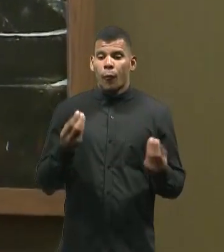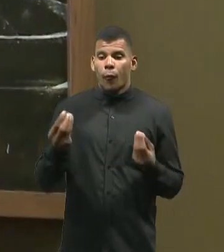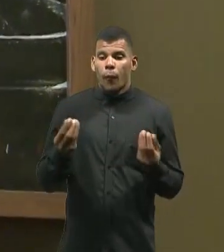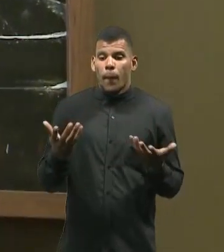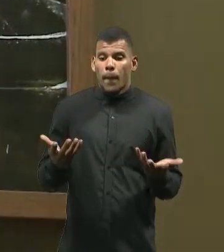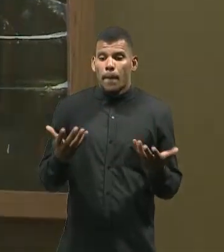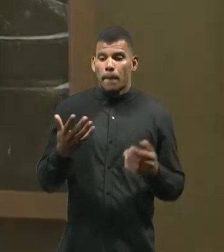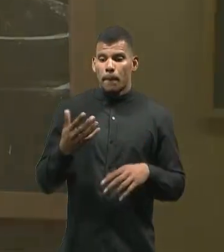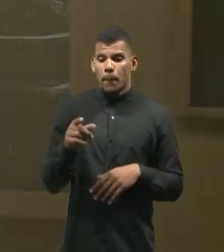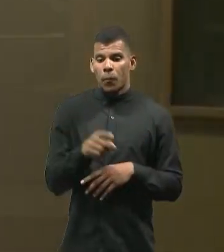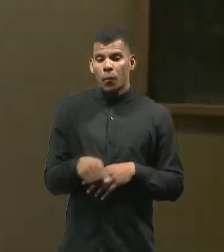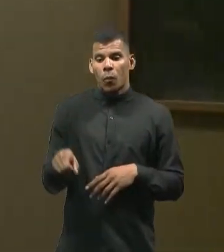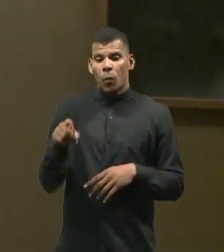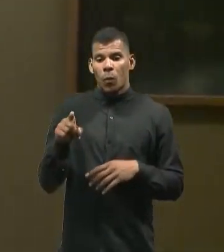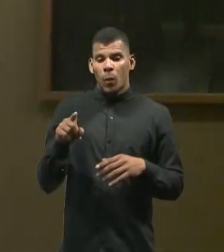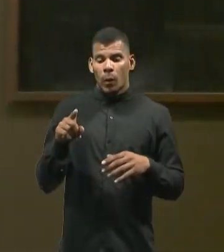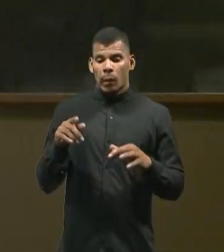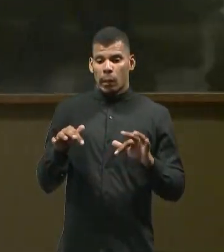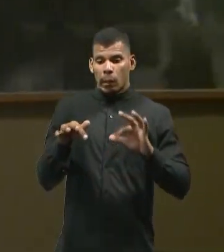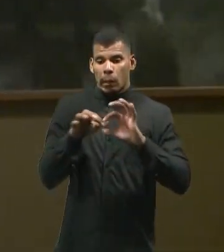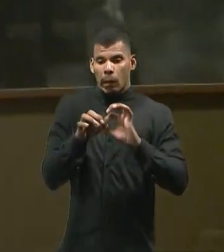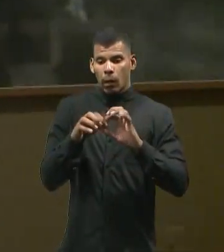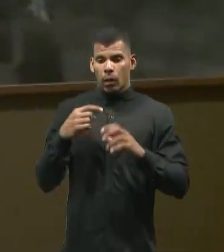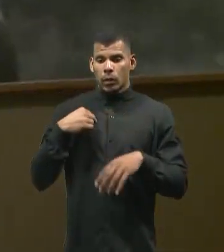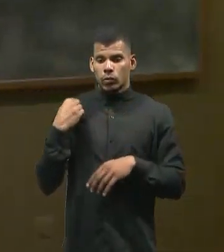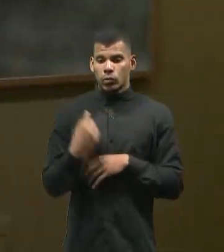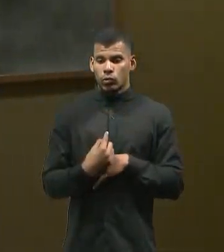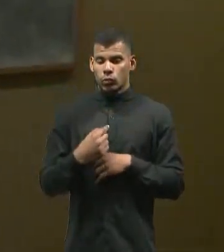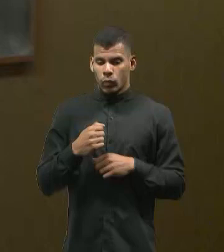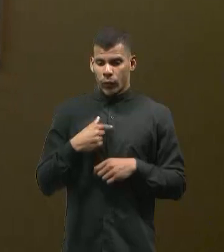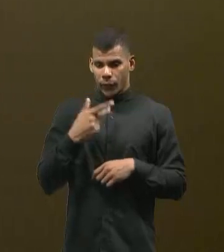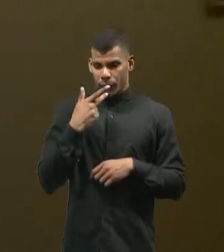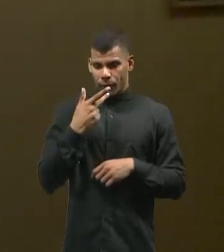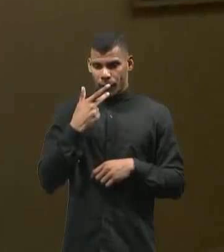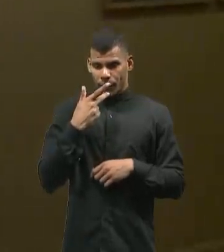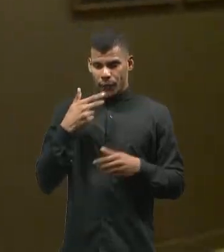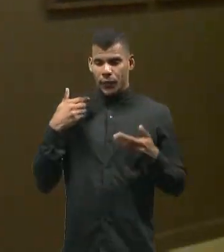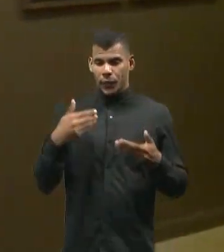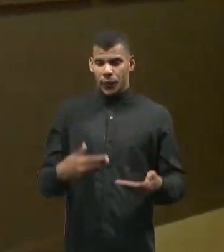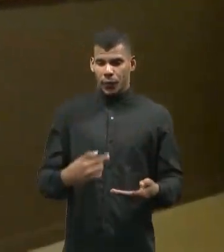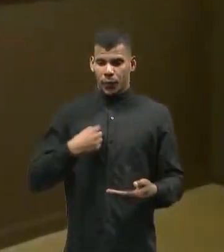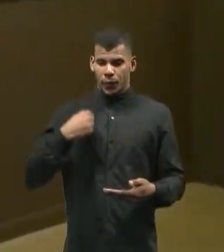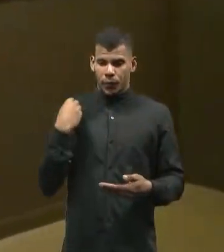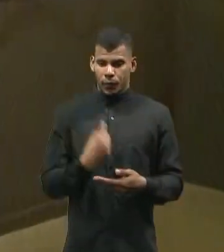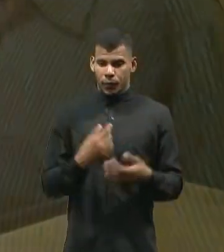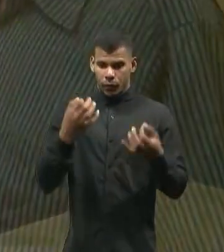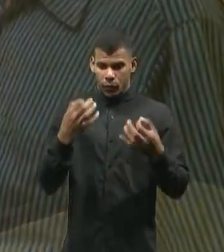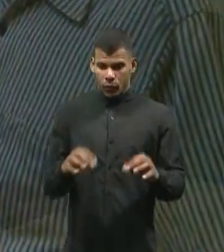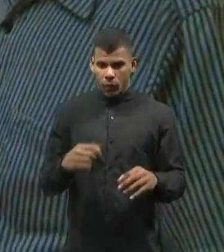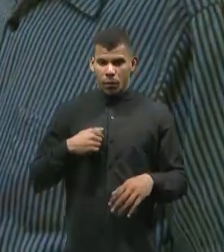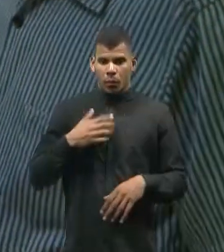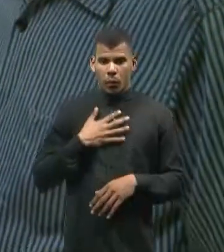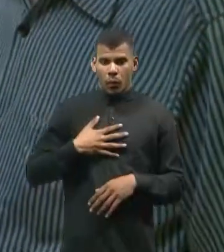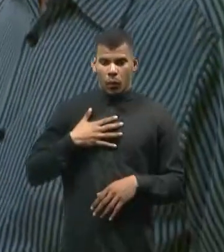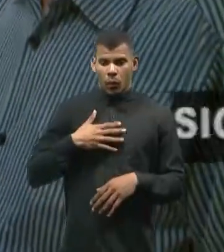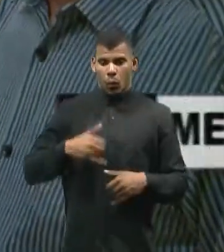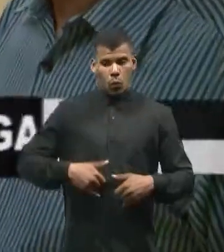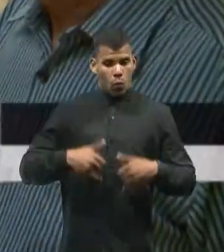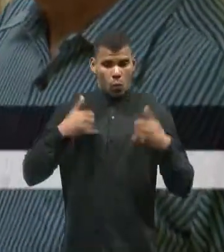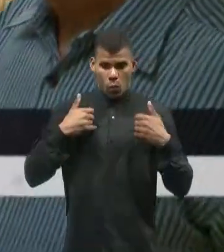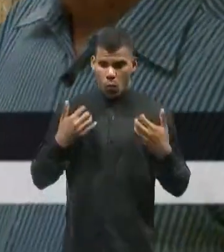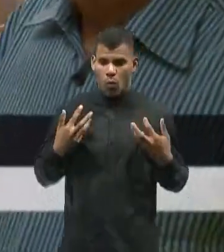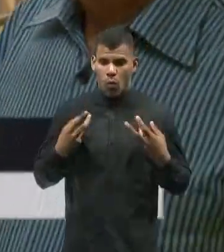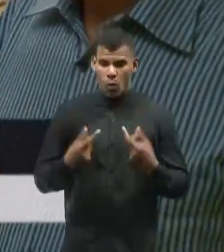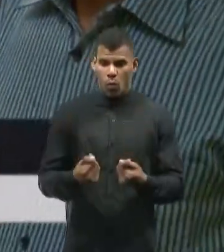que você poderia traçar para a gente? Obrigado por estar recebendo a gente, tá? Obrigado, é um prazer estar aqui com vocês. E para mim é uma honra, é um